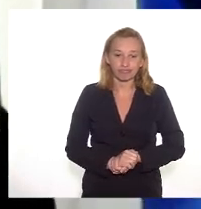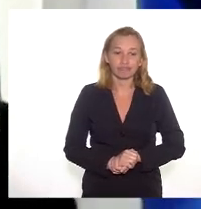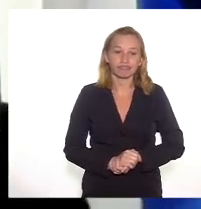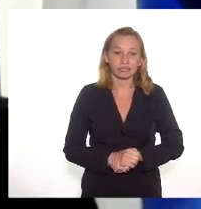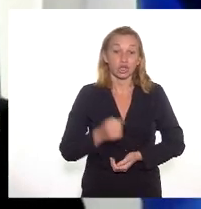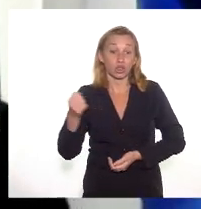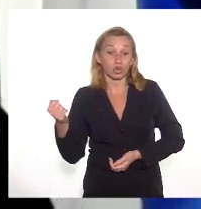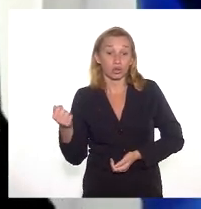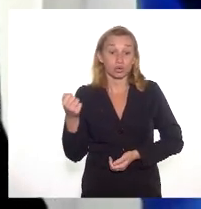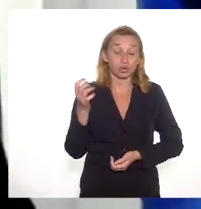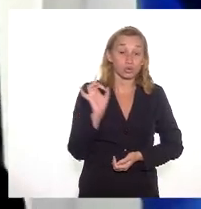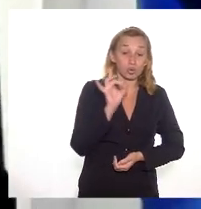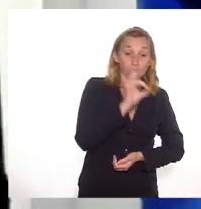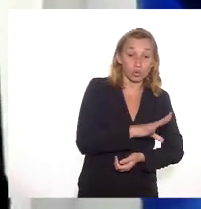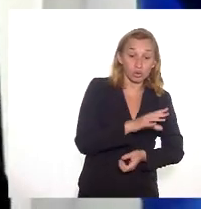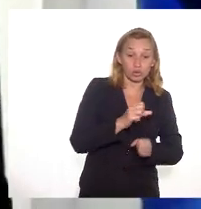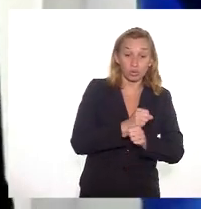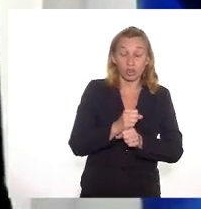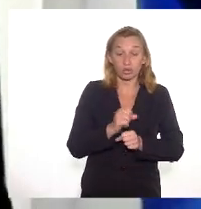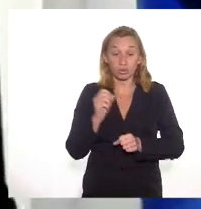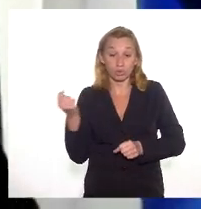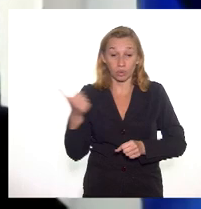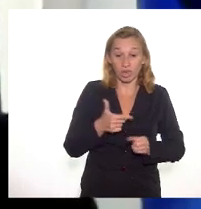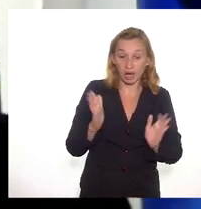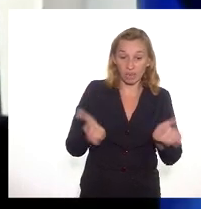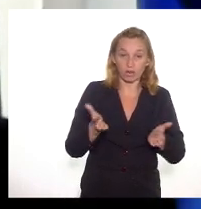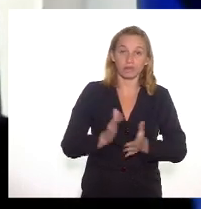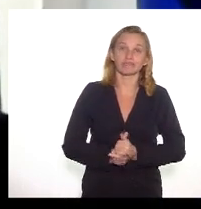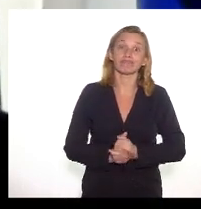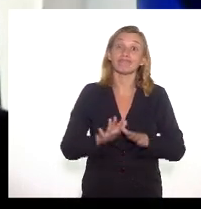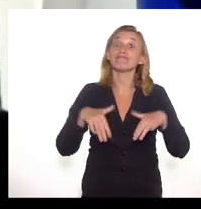do último trimestre do ano do que agora. Então,